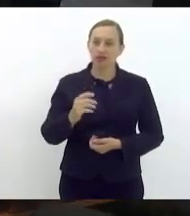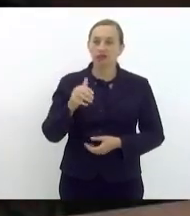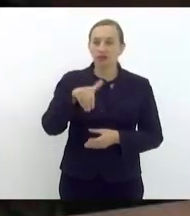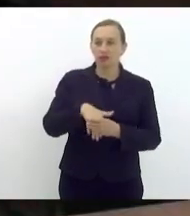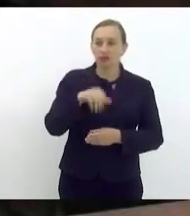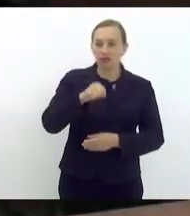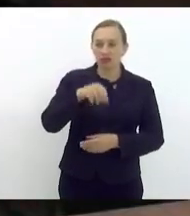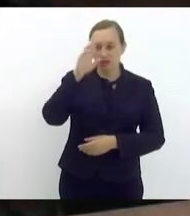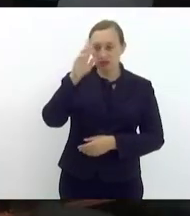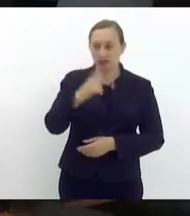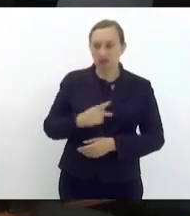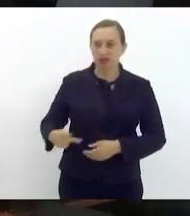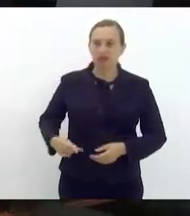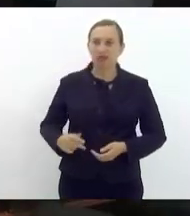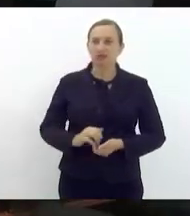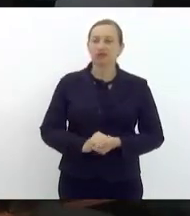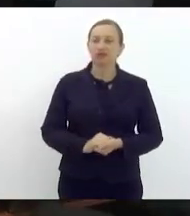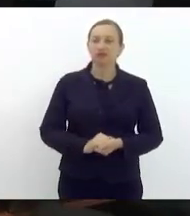Voto sim, senhor presidente.